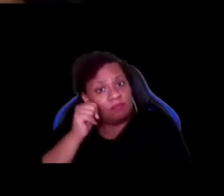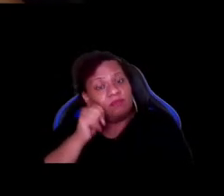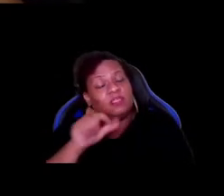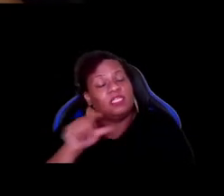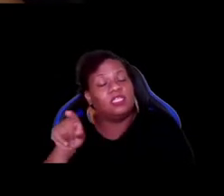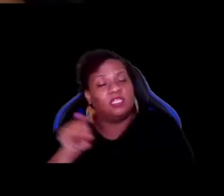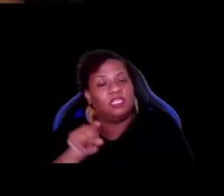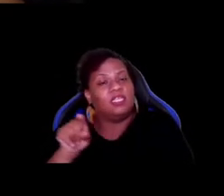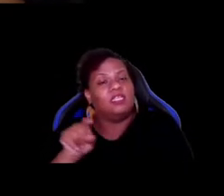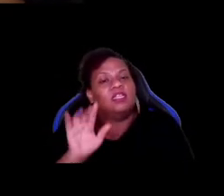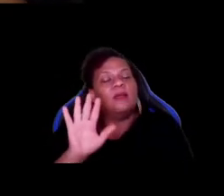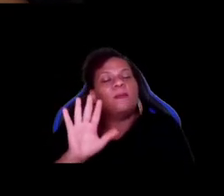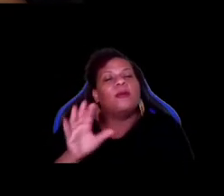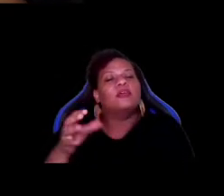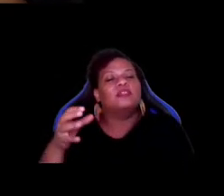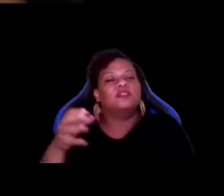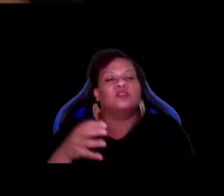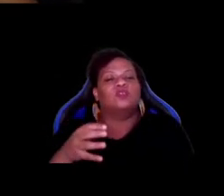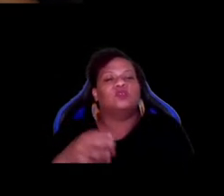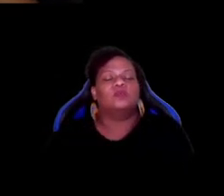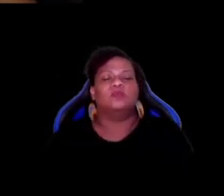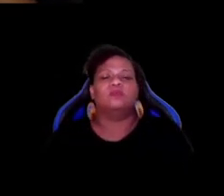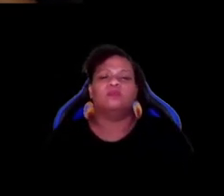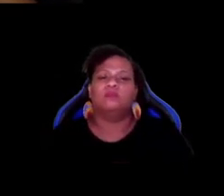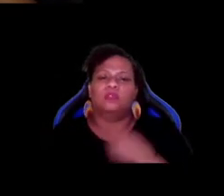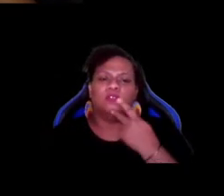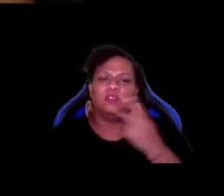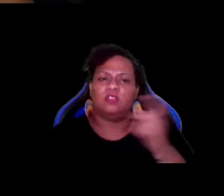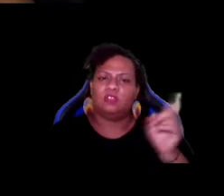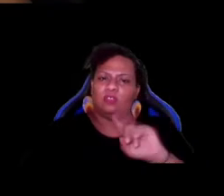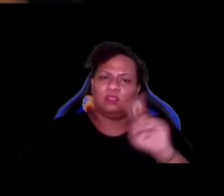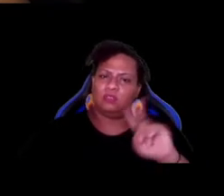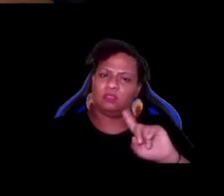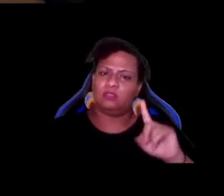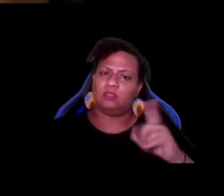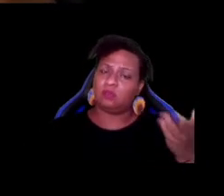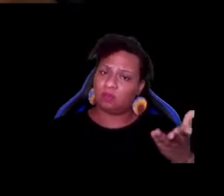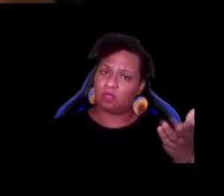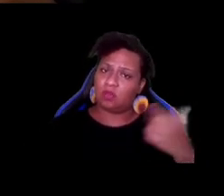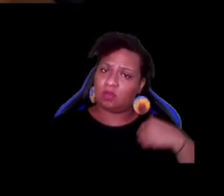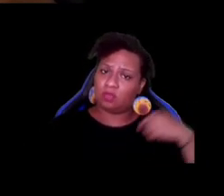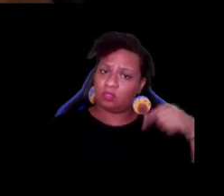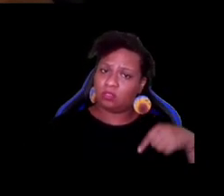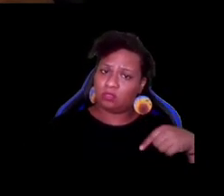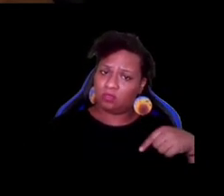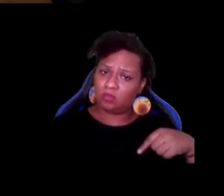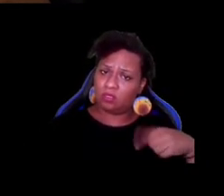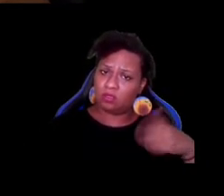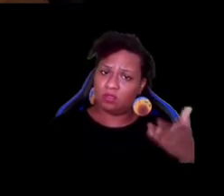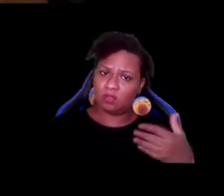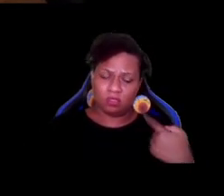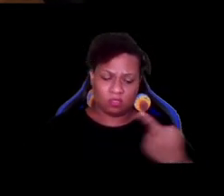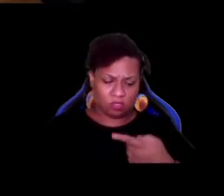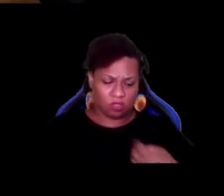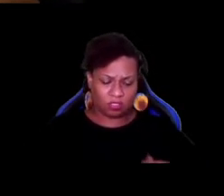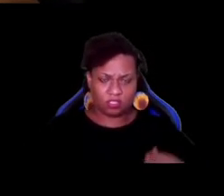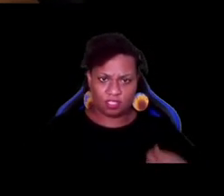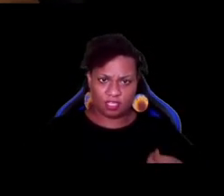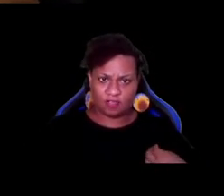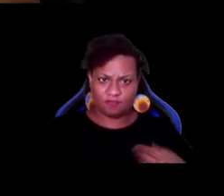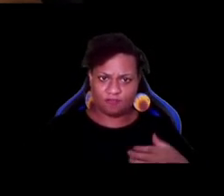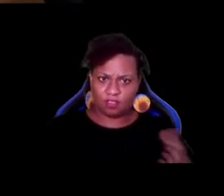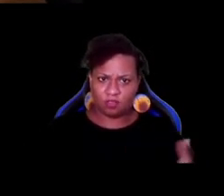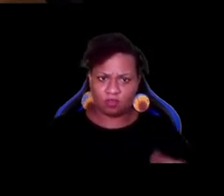era assim. Então eu falei: não, quem vai tocar agora sou eu, que a gente já está, né, com